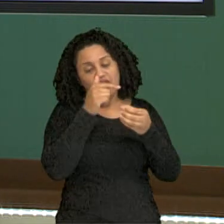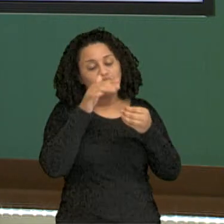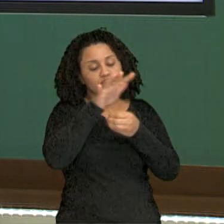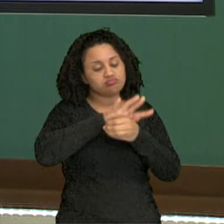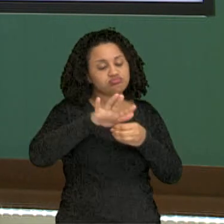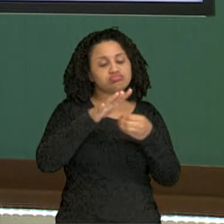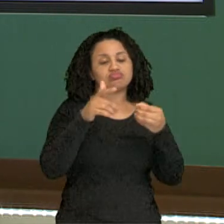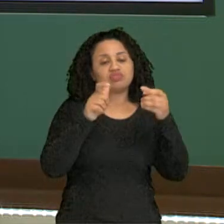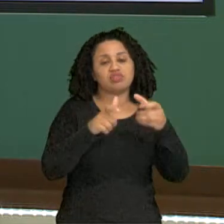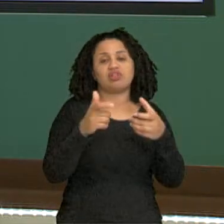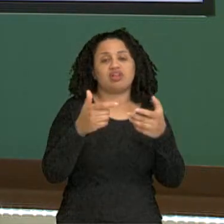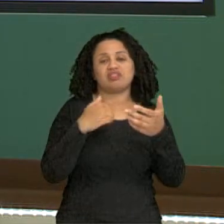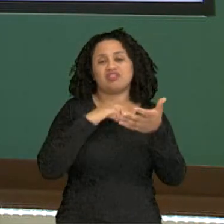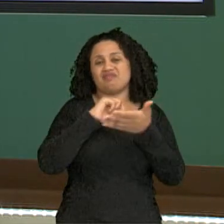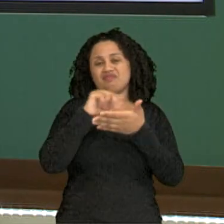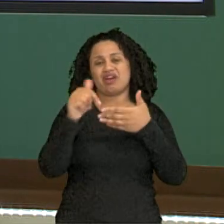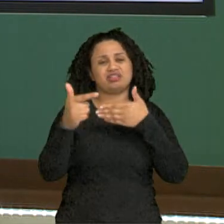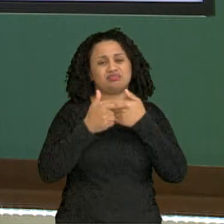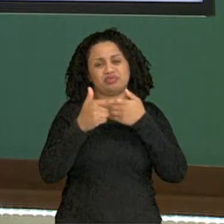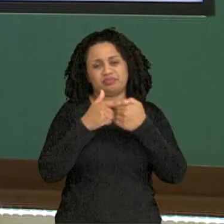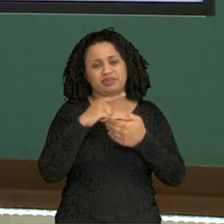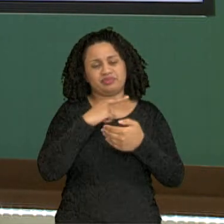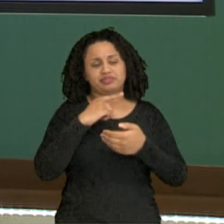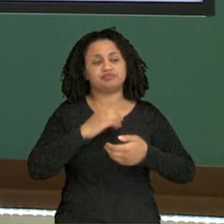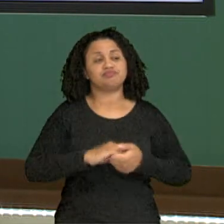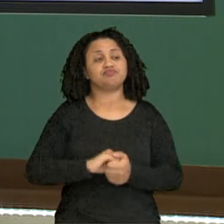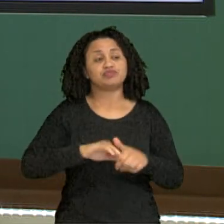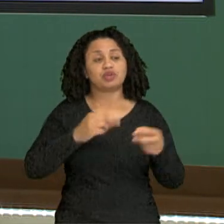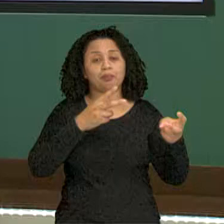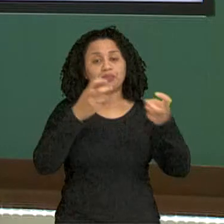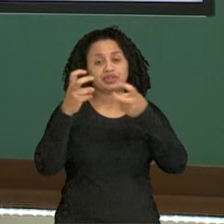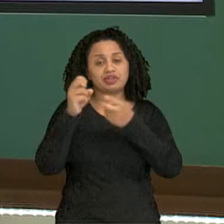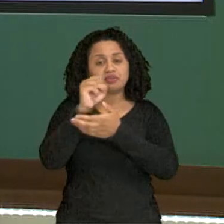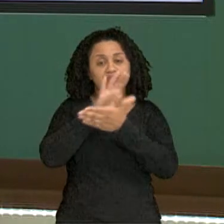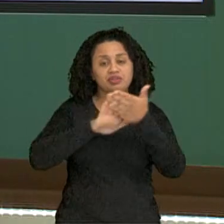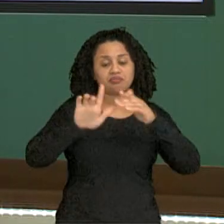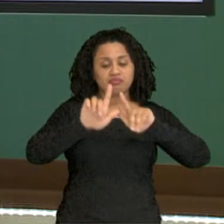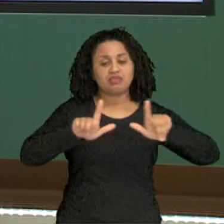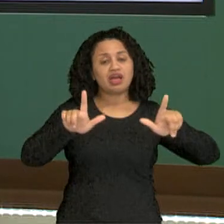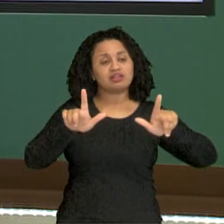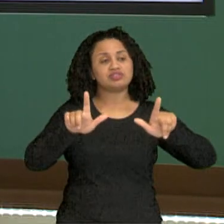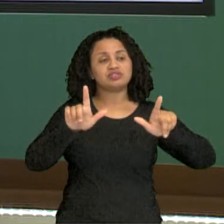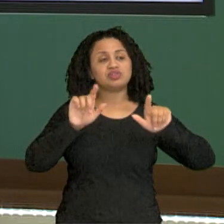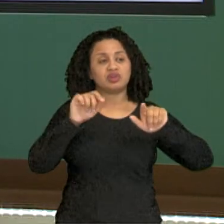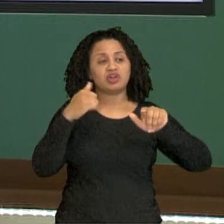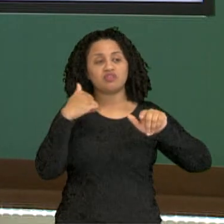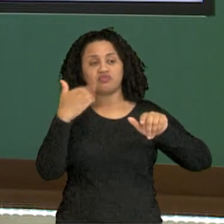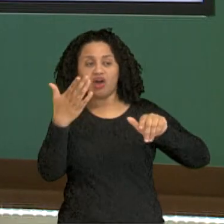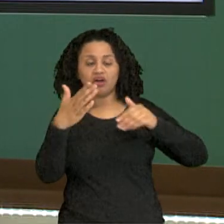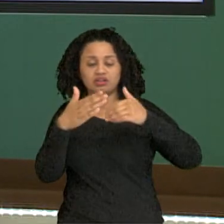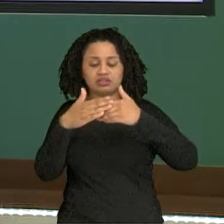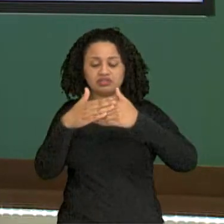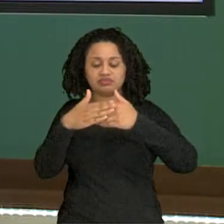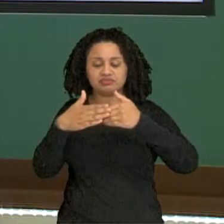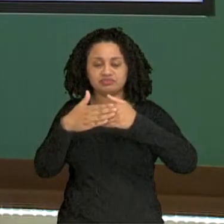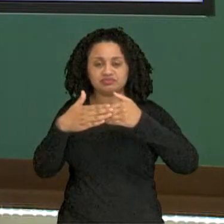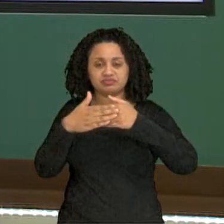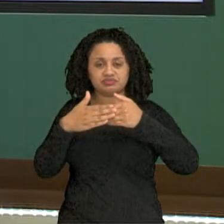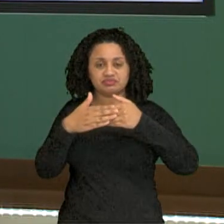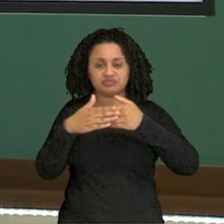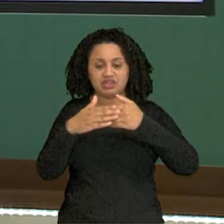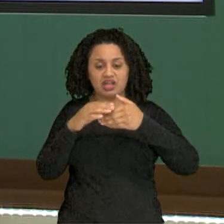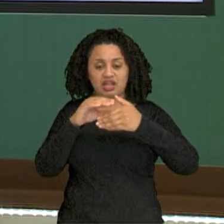ambiente. Tem várias funções. Então reparem nessa imagem. Mais externamente numa célula animal é a